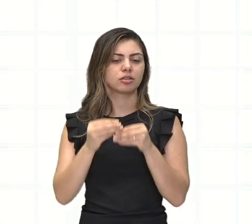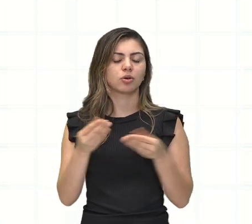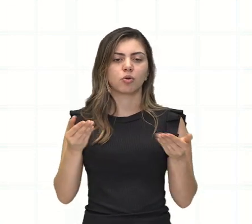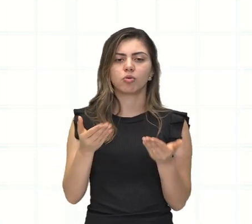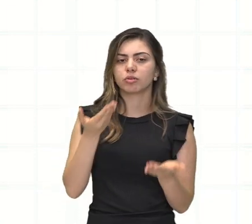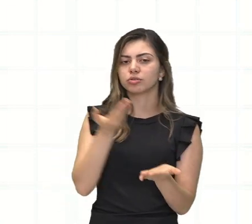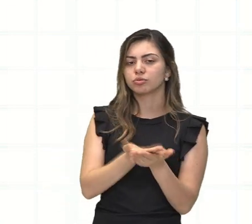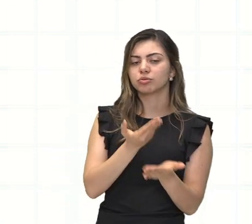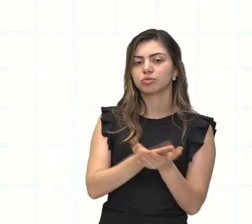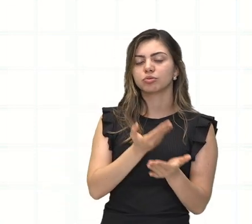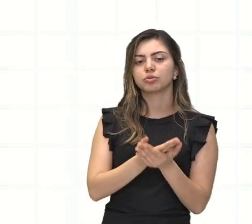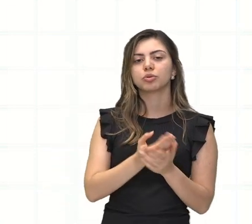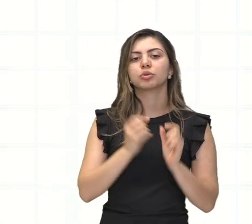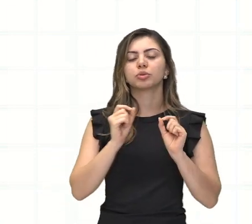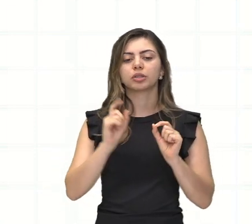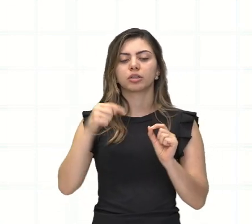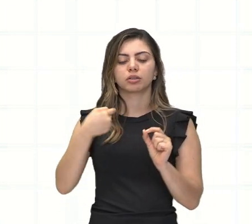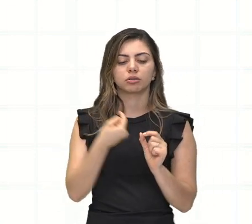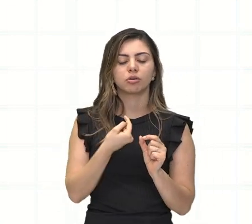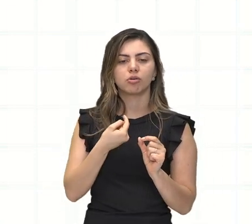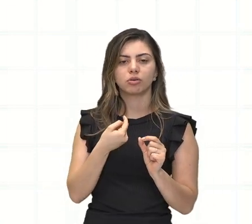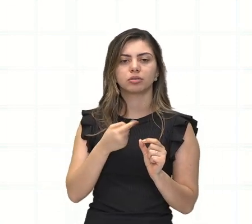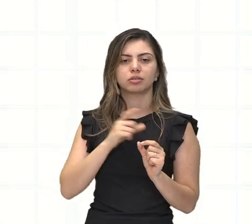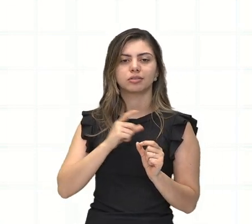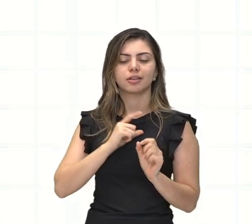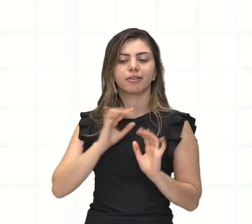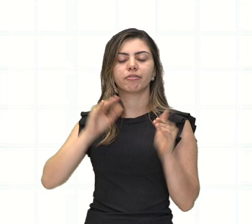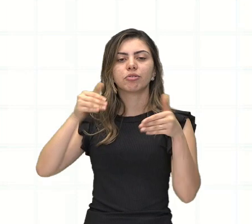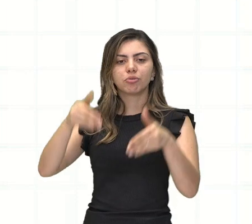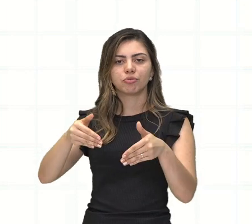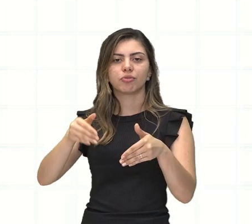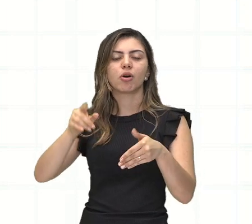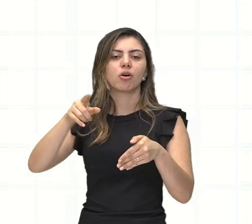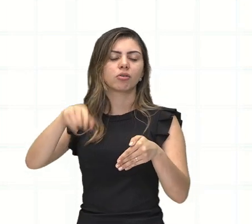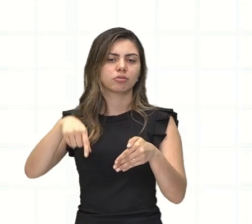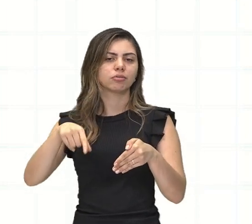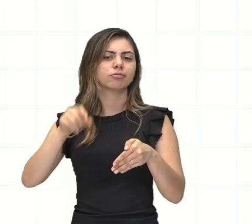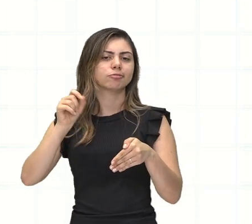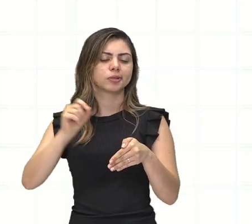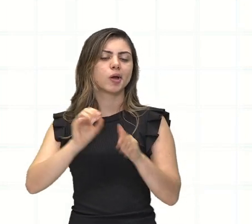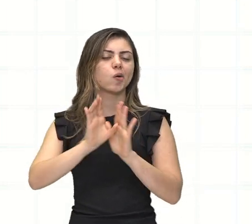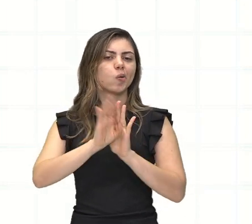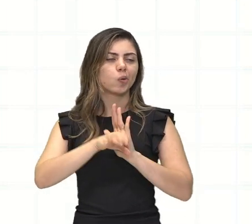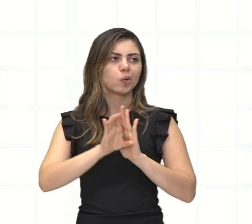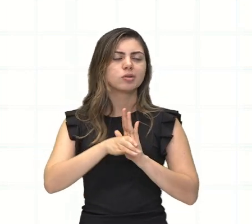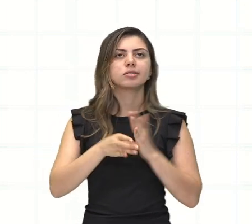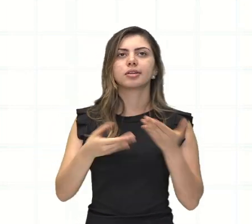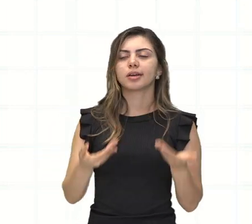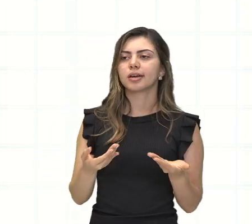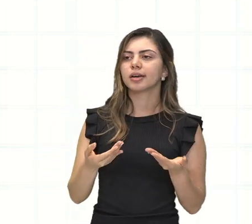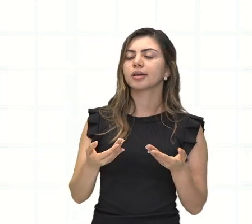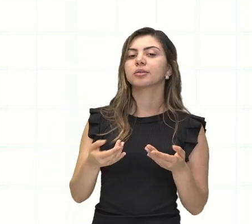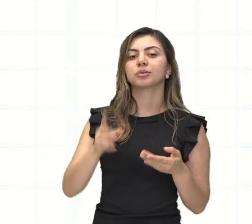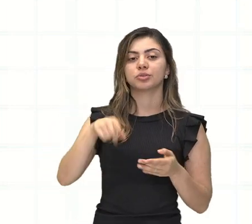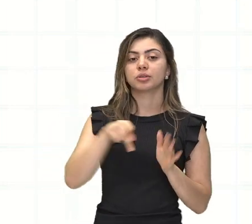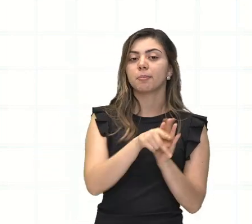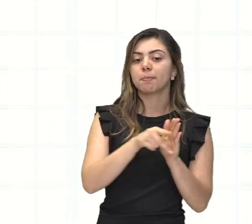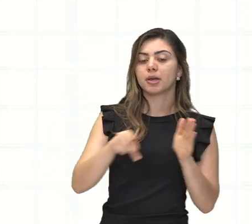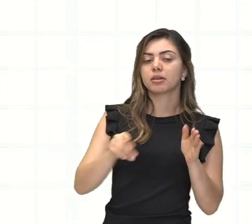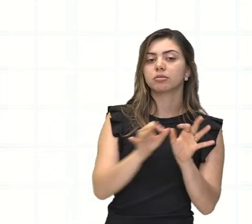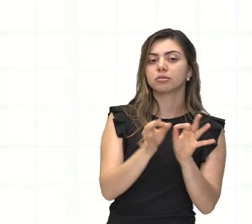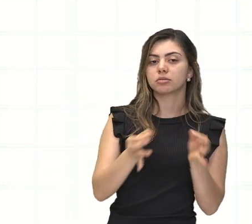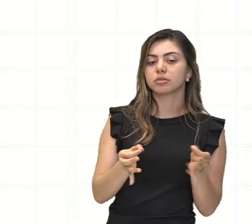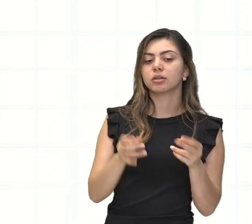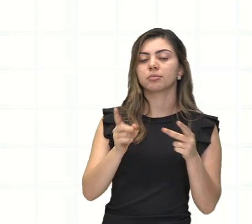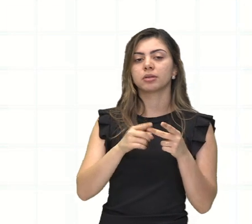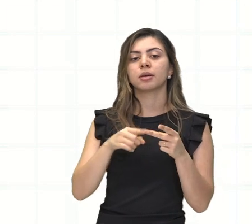de hoje, nós trabalhamos o conceito, né, de período simples, de